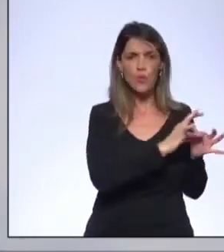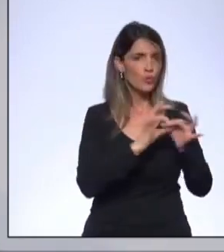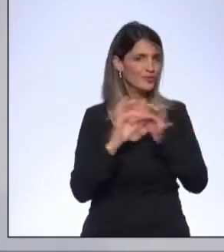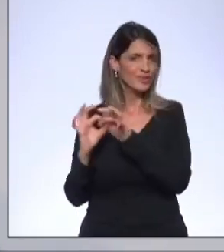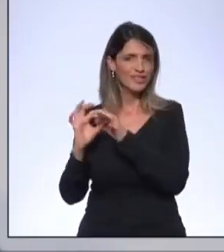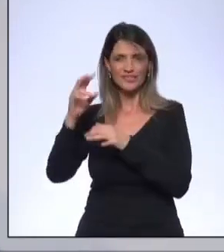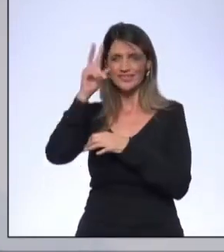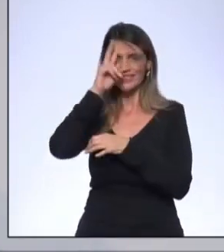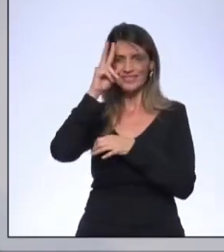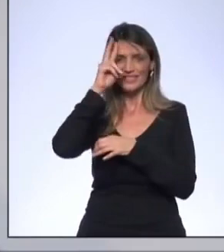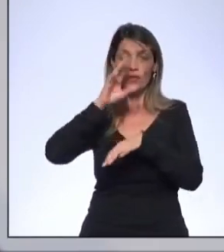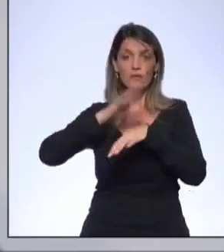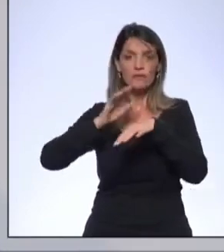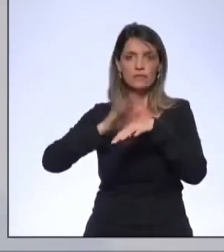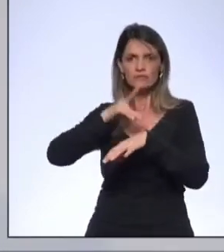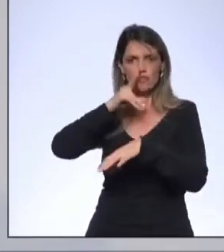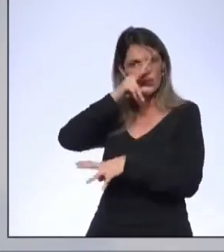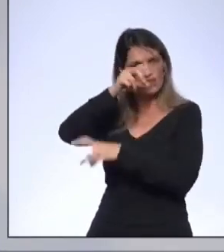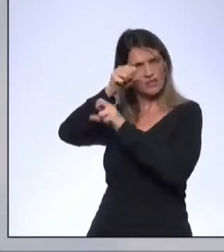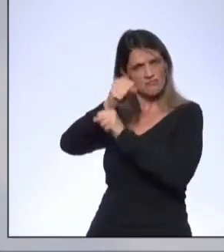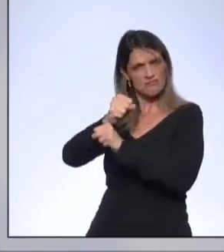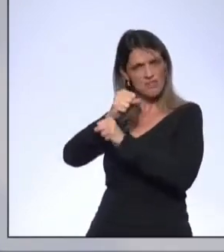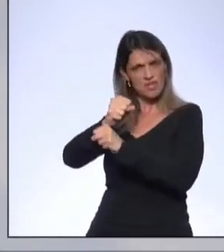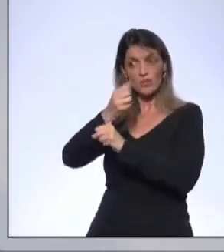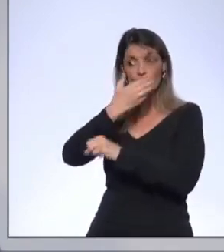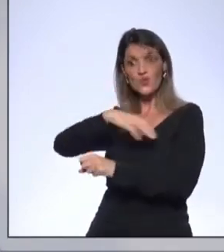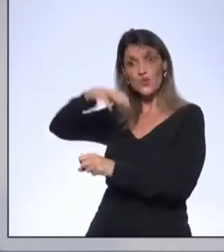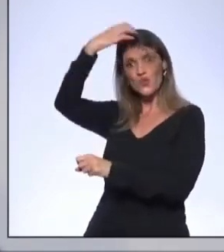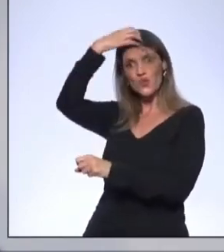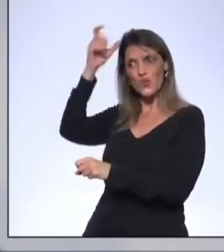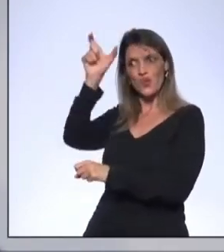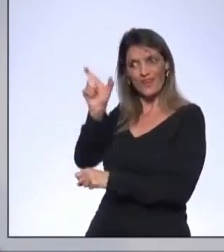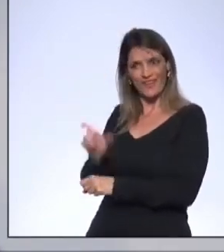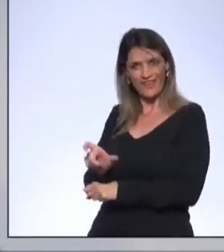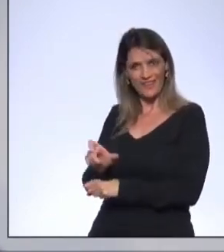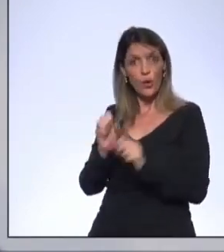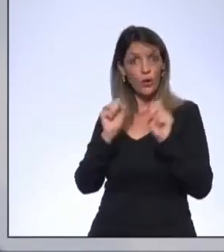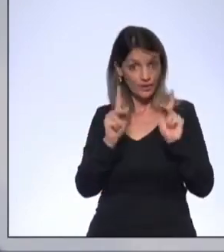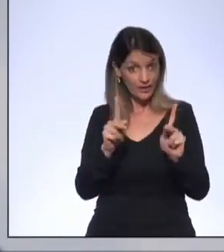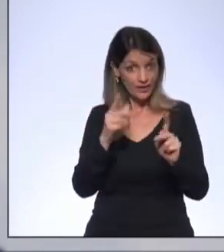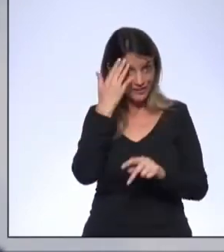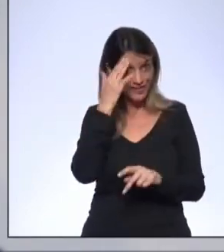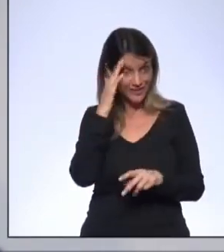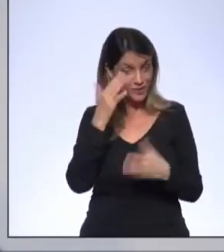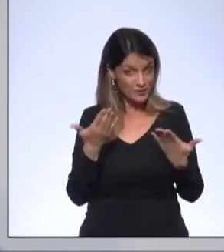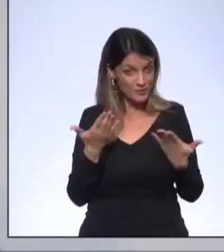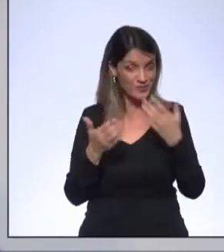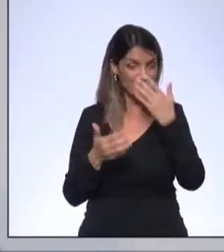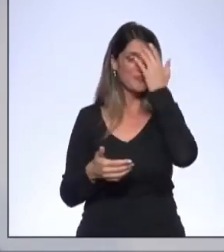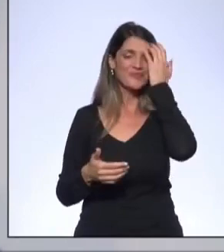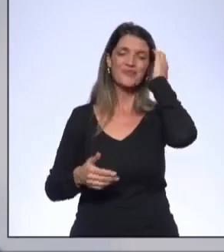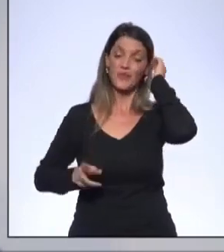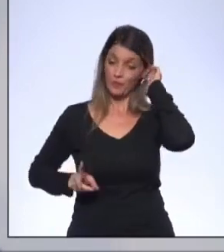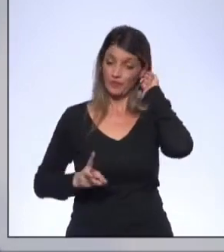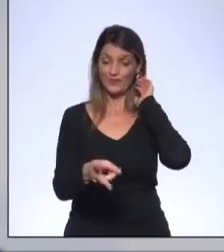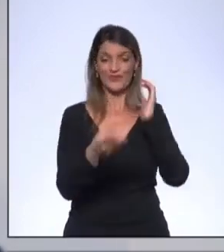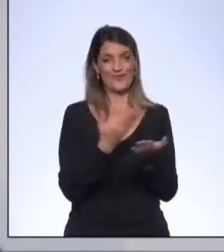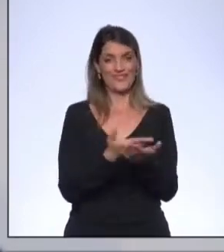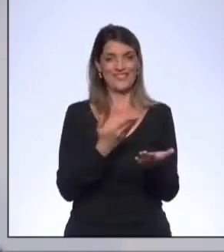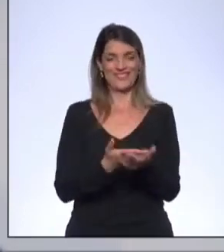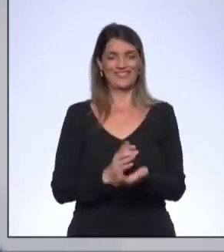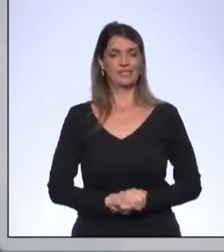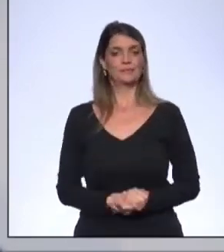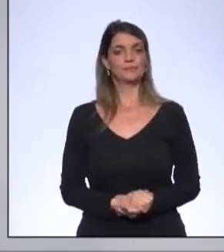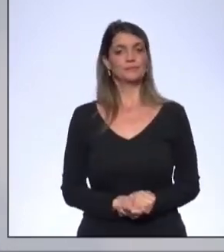que vai gerar o fortalecimento da figura do rei. Tudo bem até aqui, gente? Então vamos prosseguir, tá?